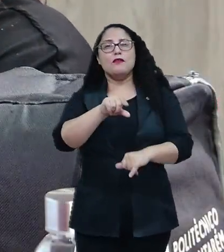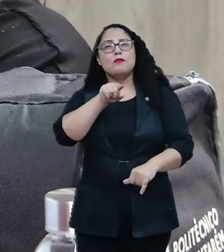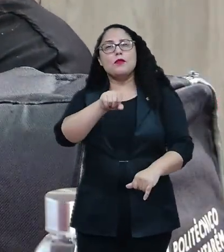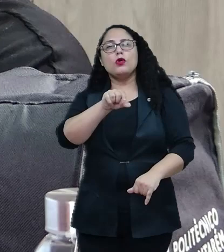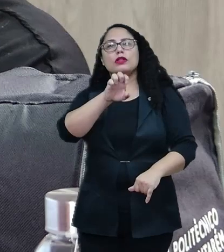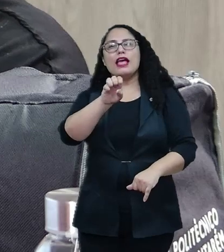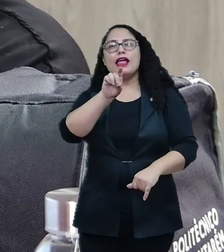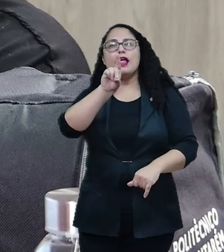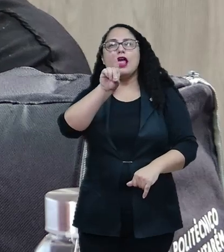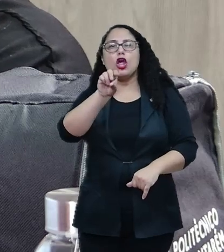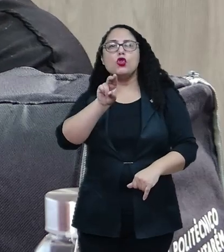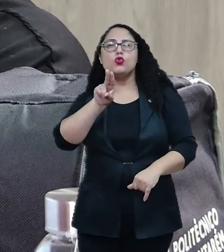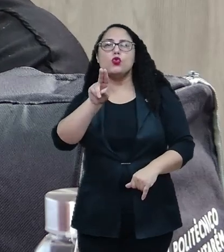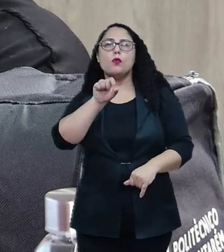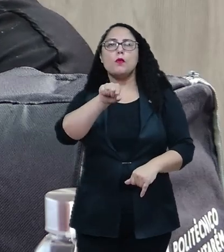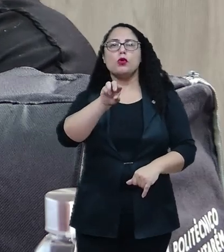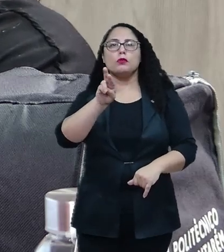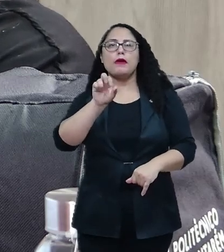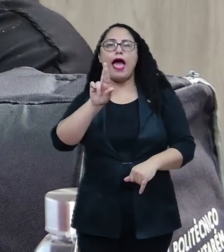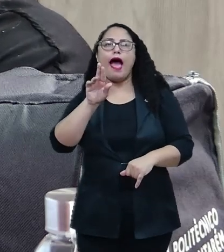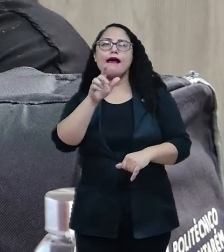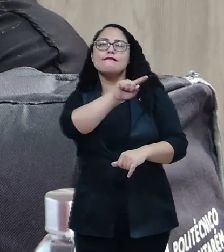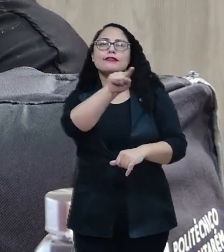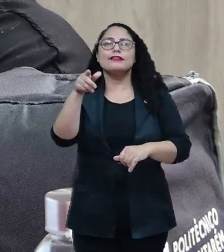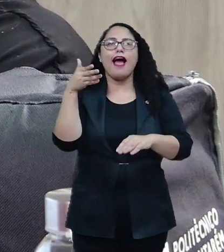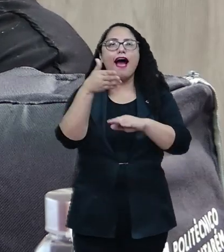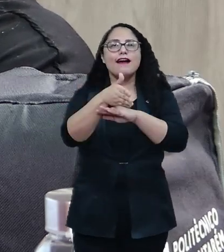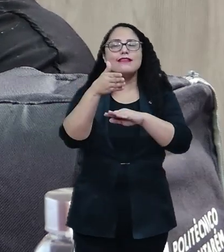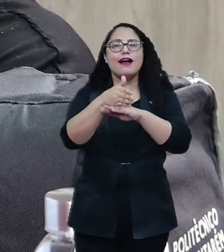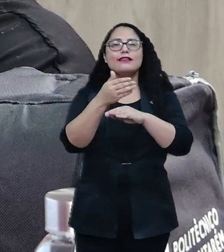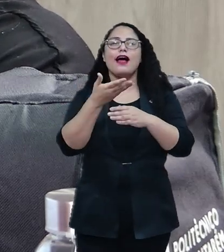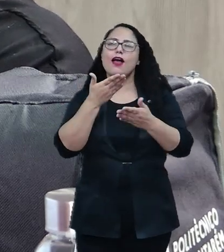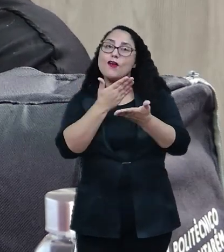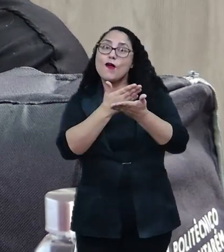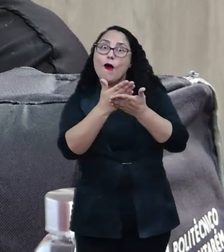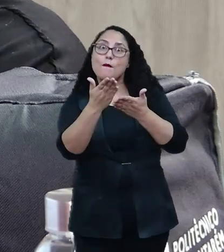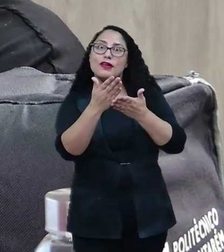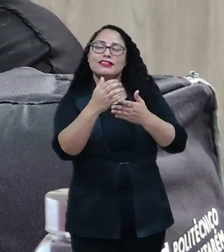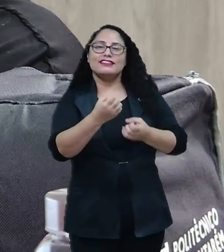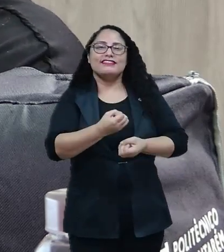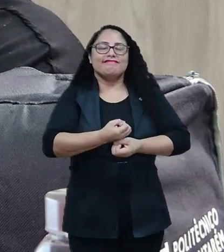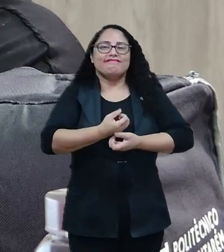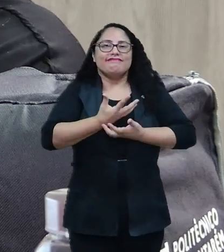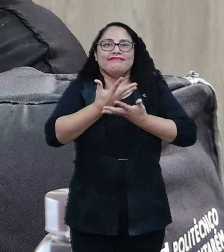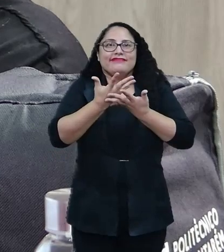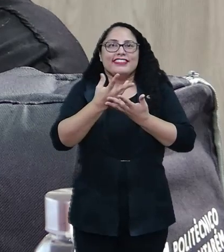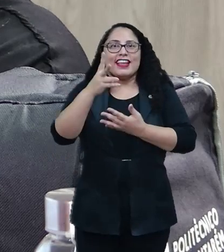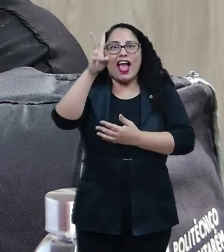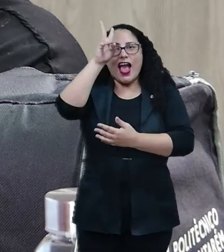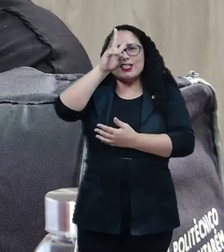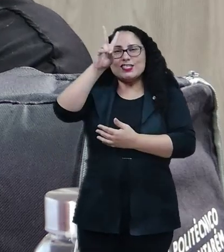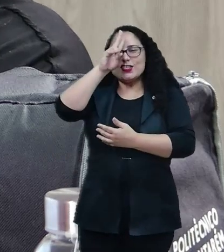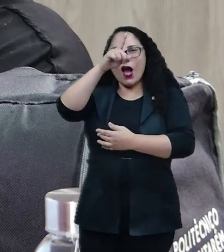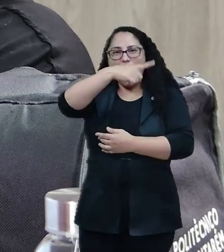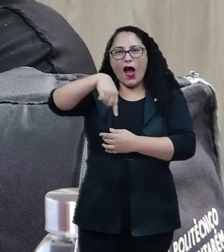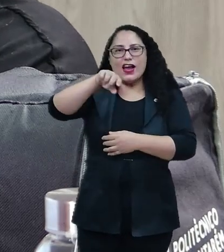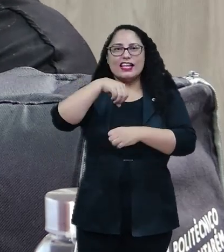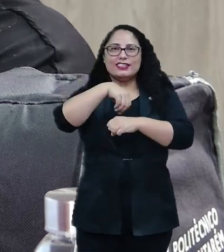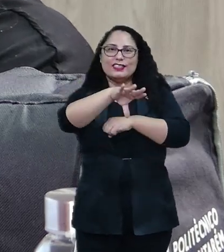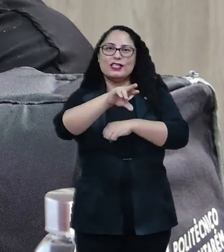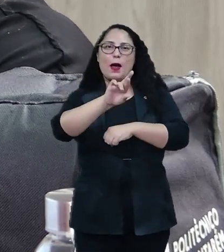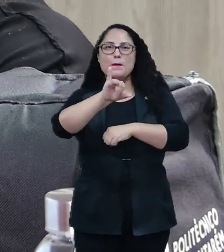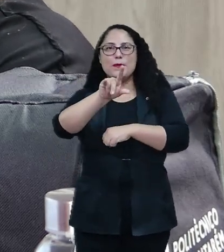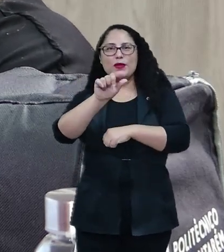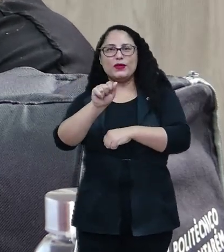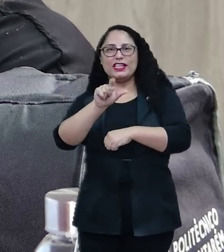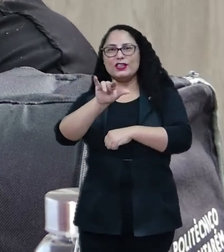ifb.edu.br, para quem quiser acessar e já começar a se inspirar, né, com essas histórias aqui da Bruna e do